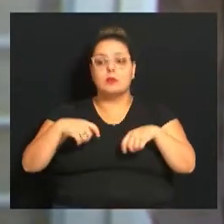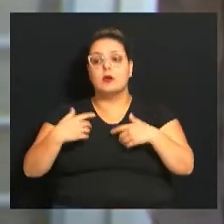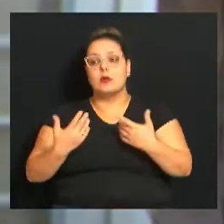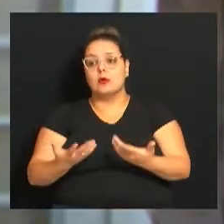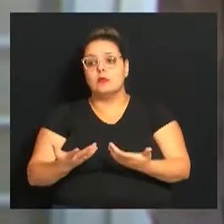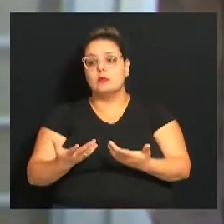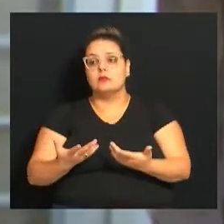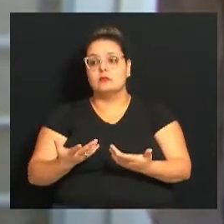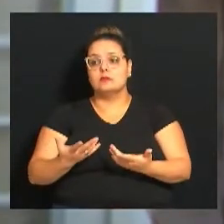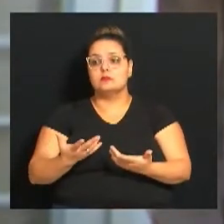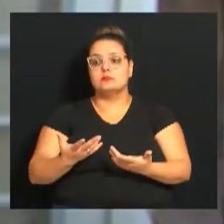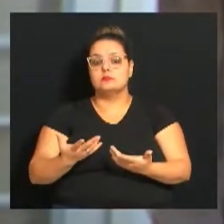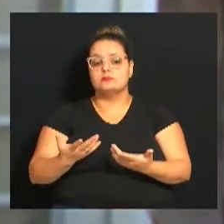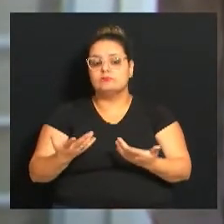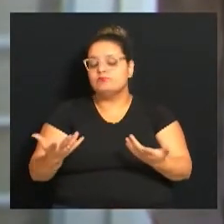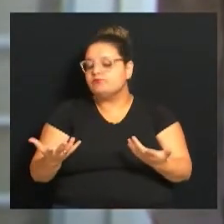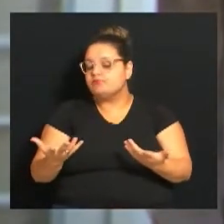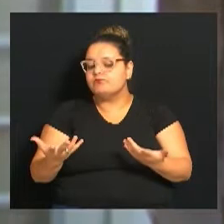você